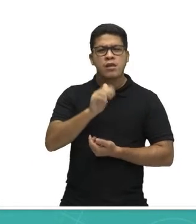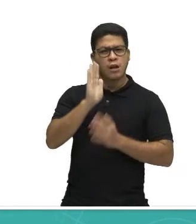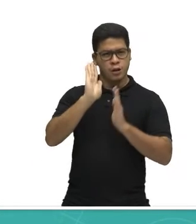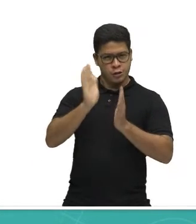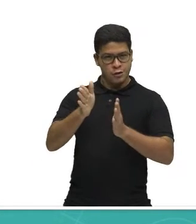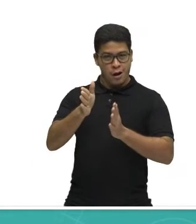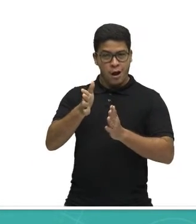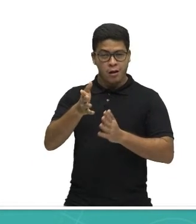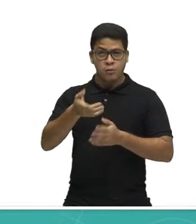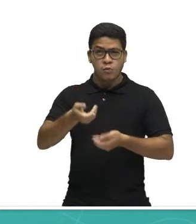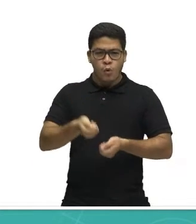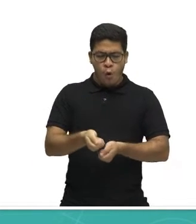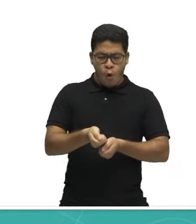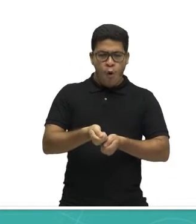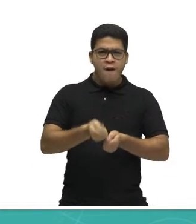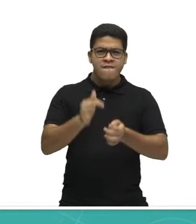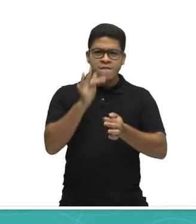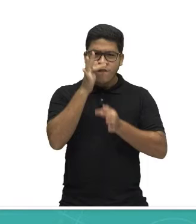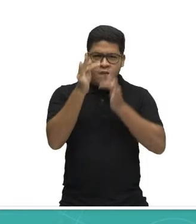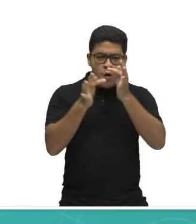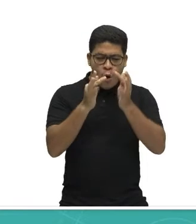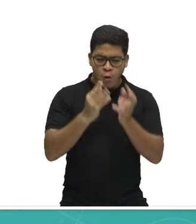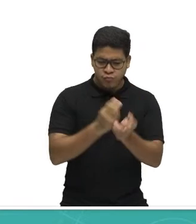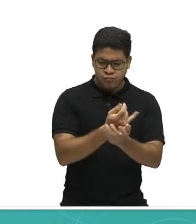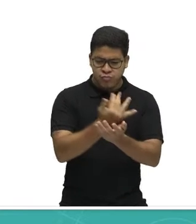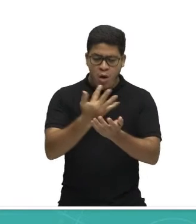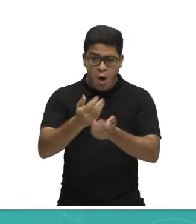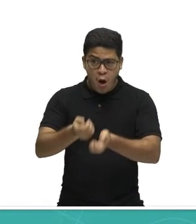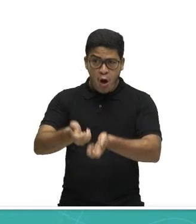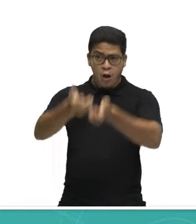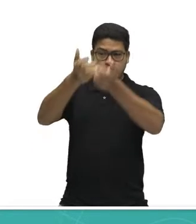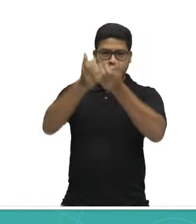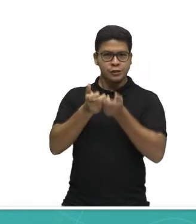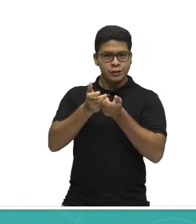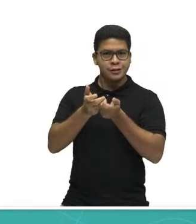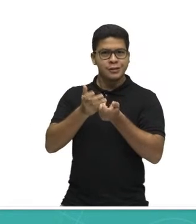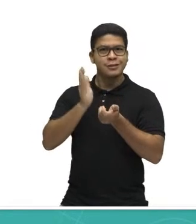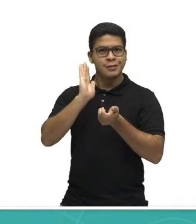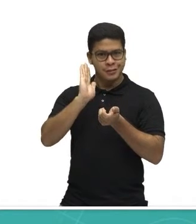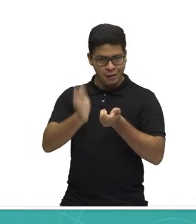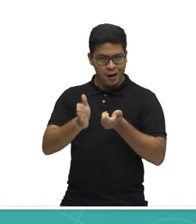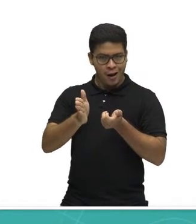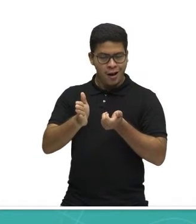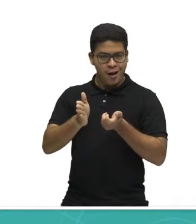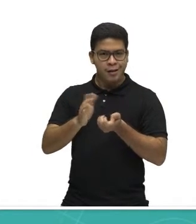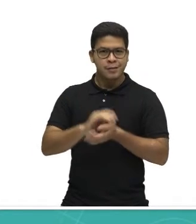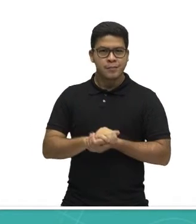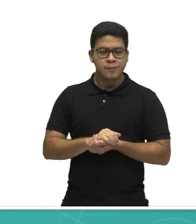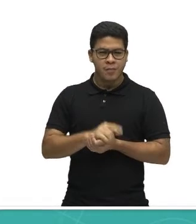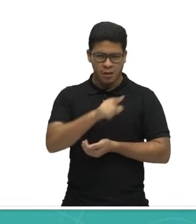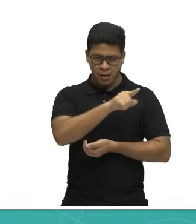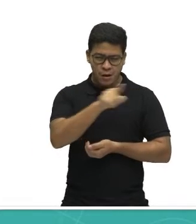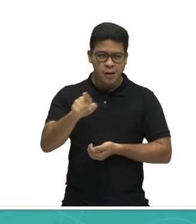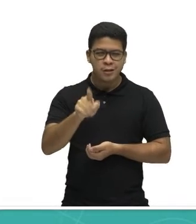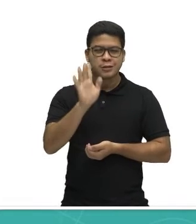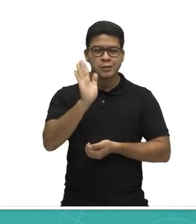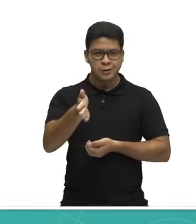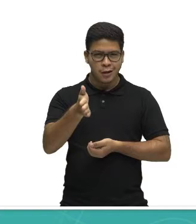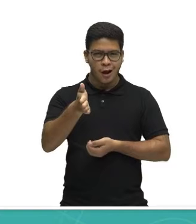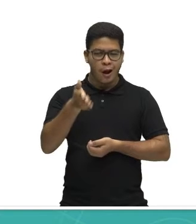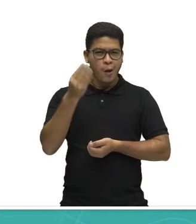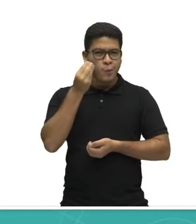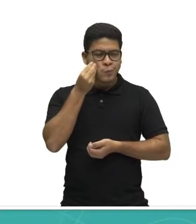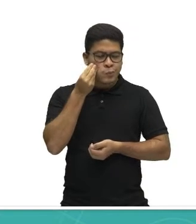da noiva durante uma festa de casamento? E vocês já participaram de alguma dança folclórica,